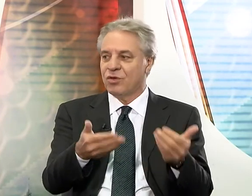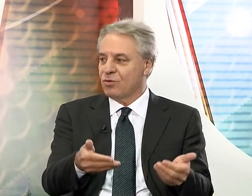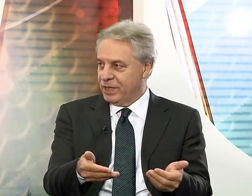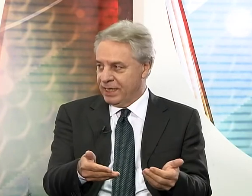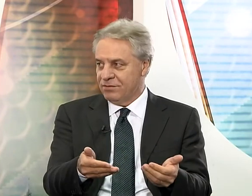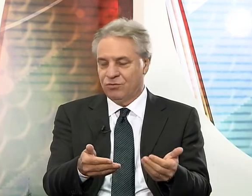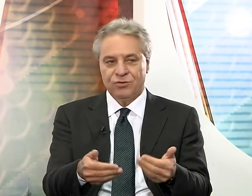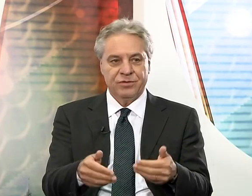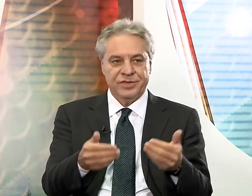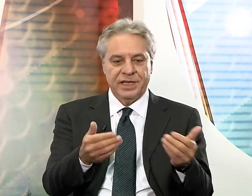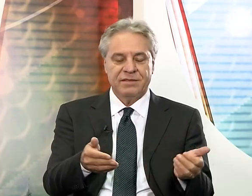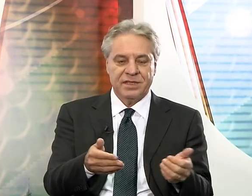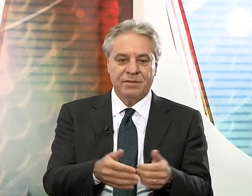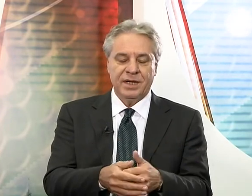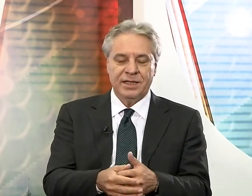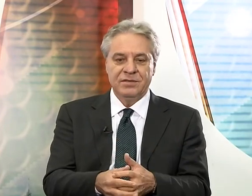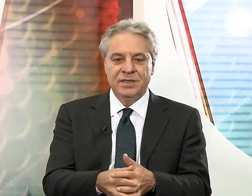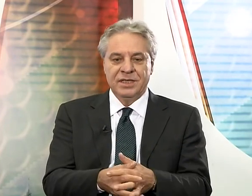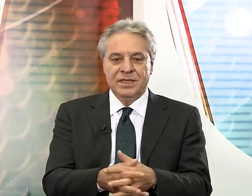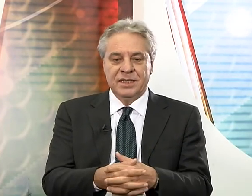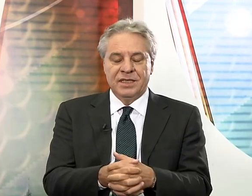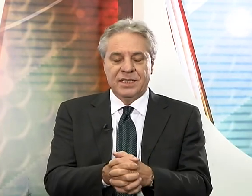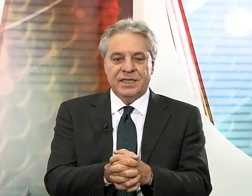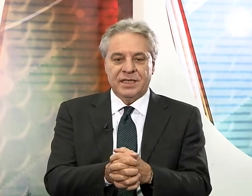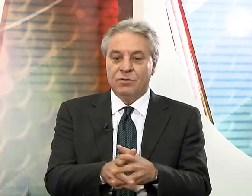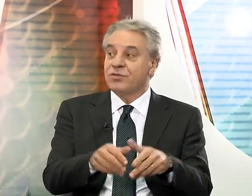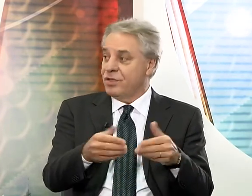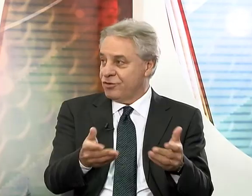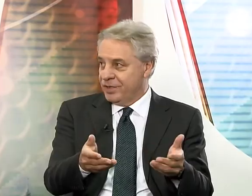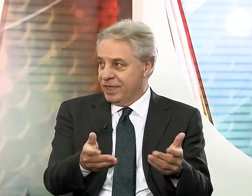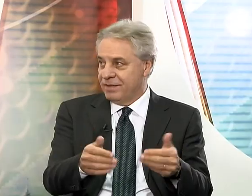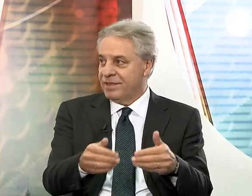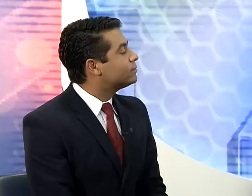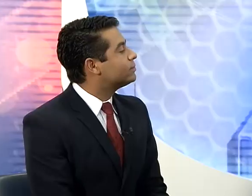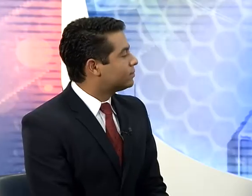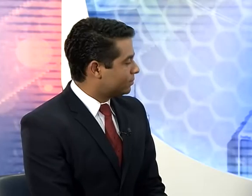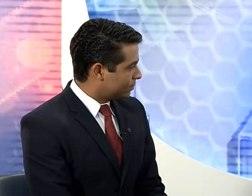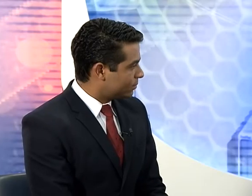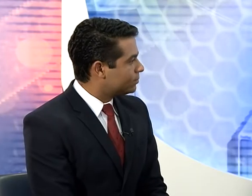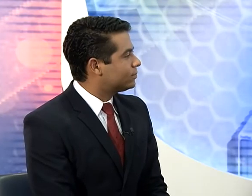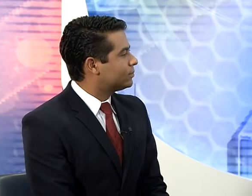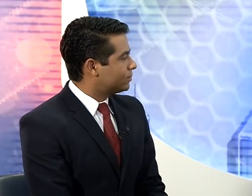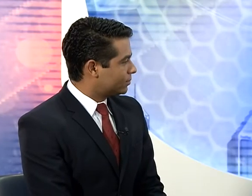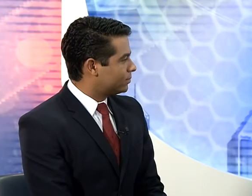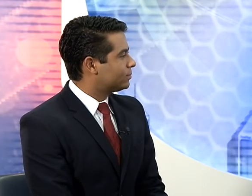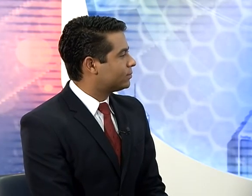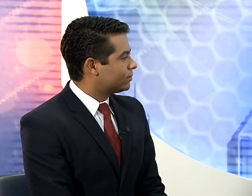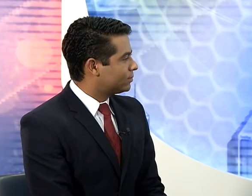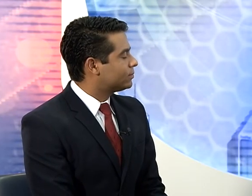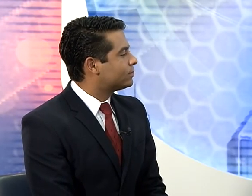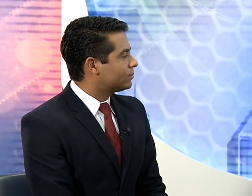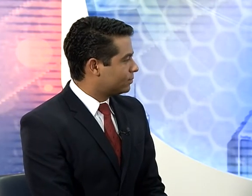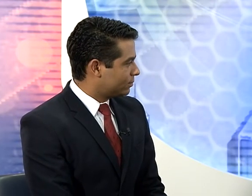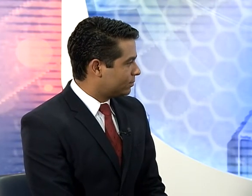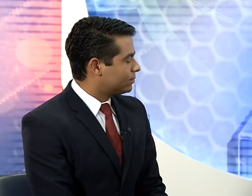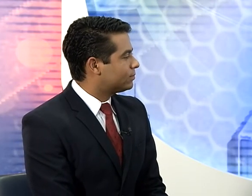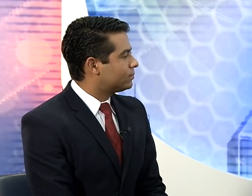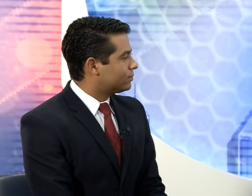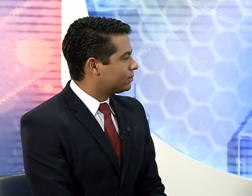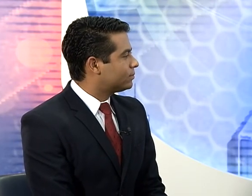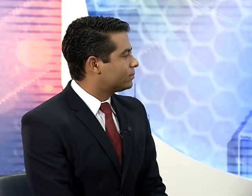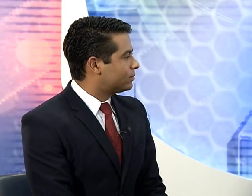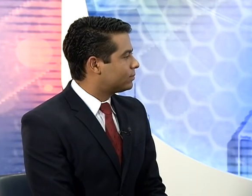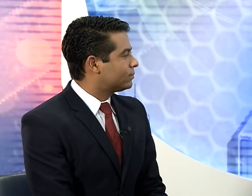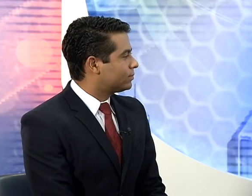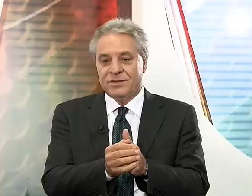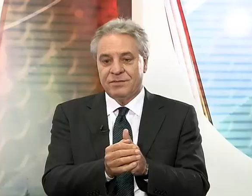eles têm procurado no Judiciário do Trabalho os seus direitos eventualmente lesados. E a outra é